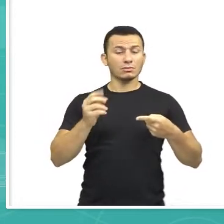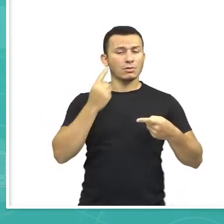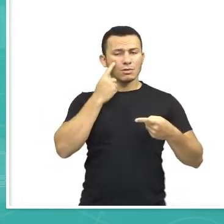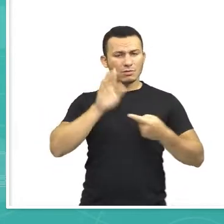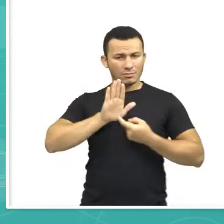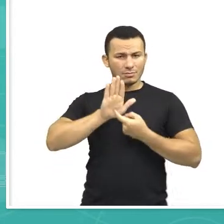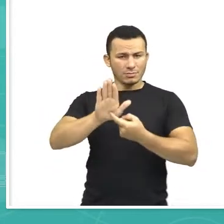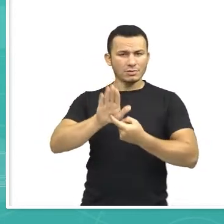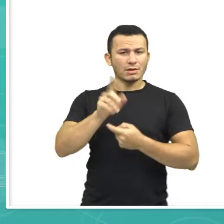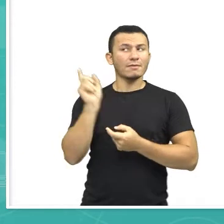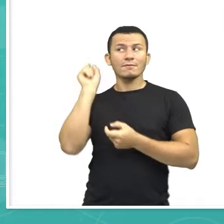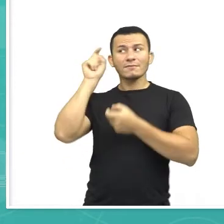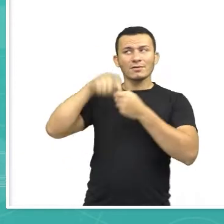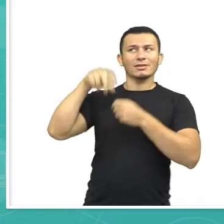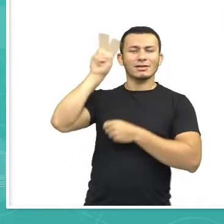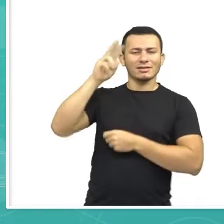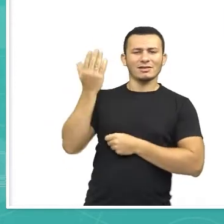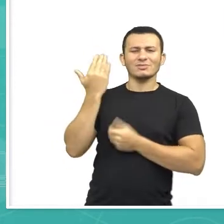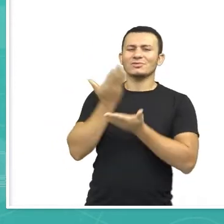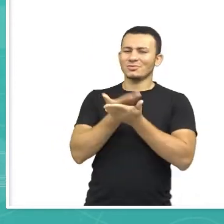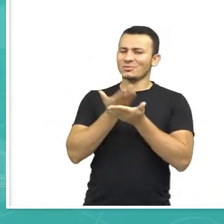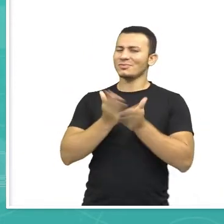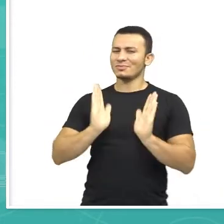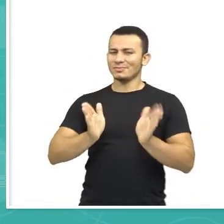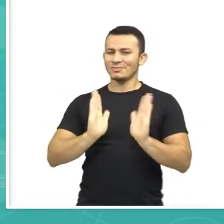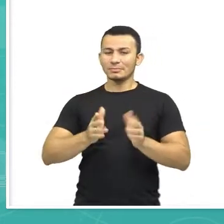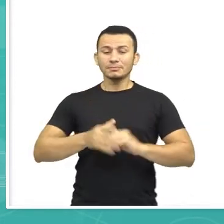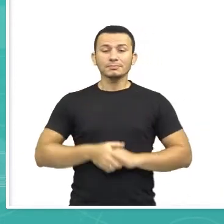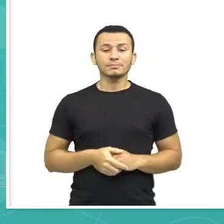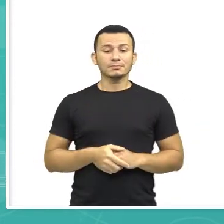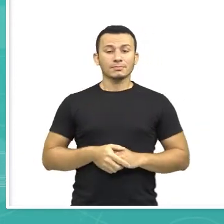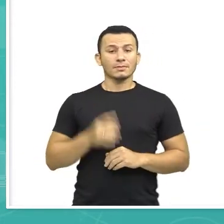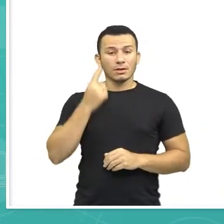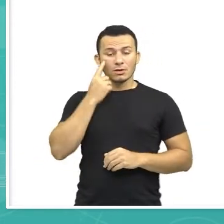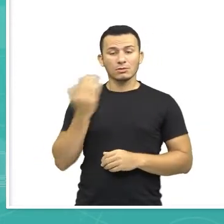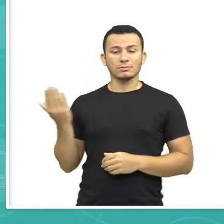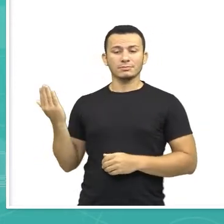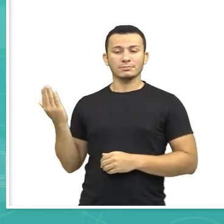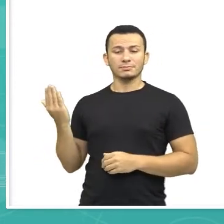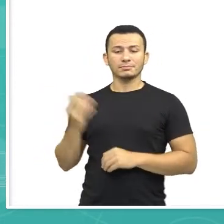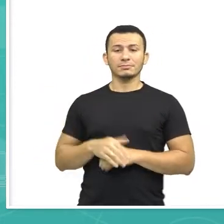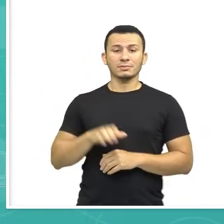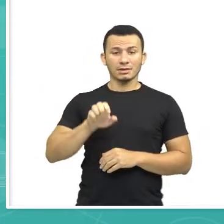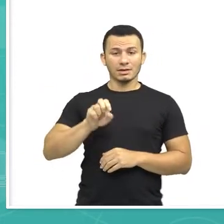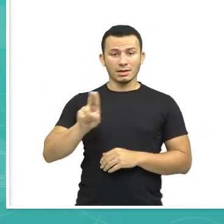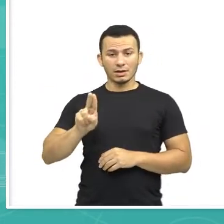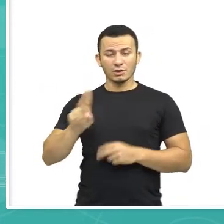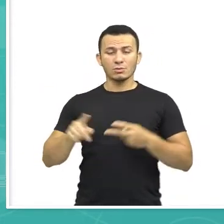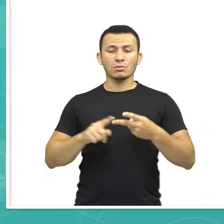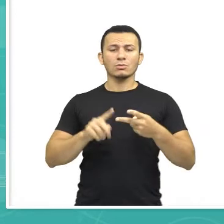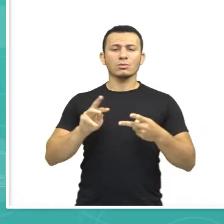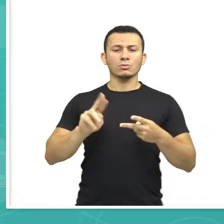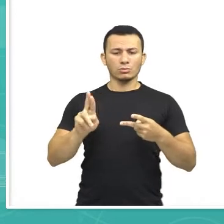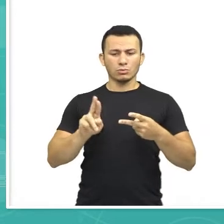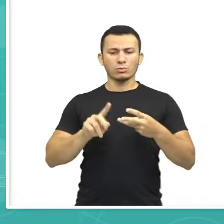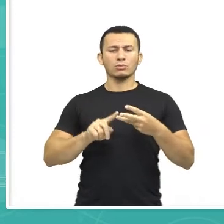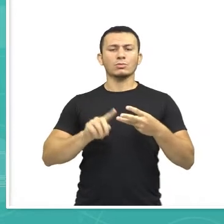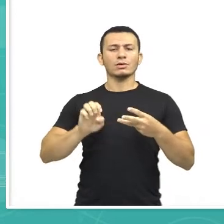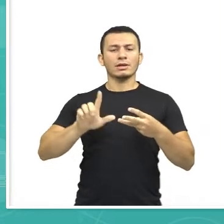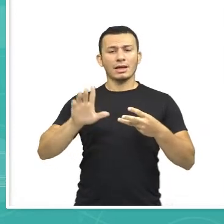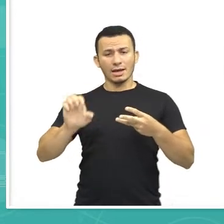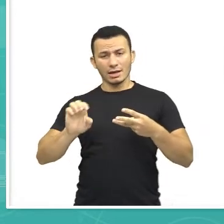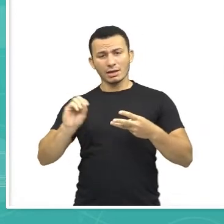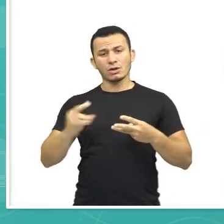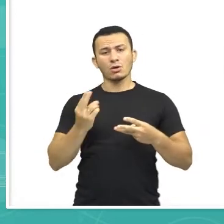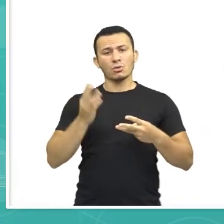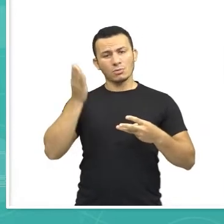só para você relembrar. Eu sei que você já sabe, né? Eu, tu, ele ou ela, não é isso? Muito